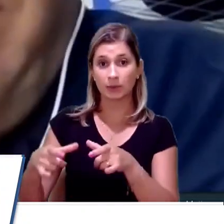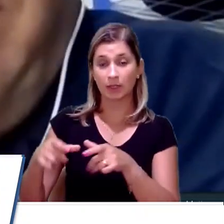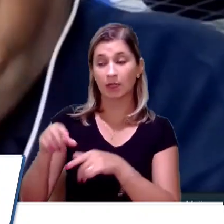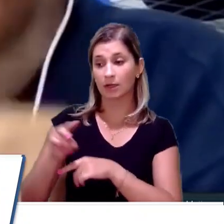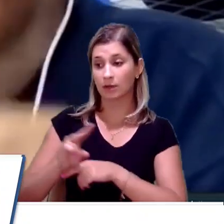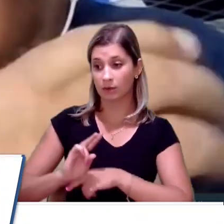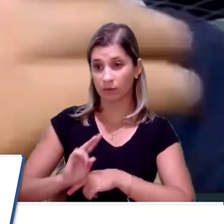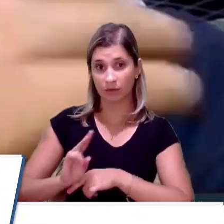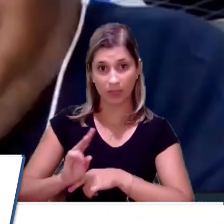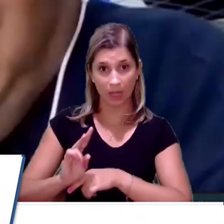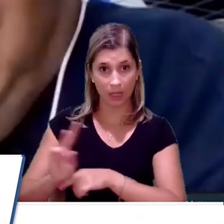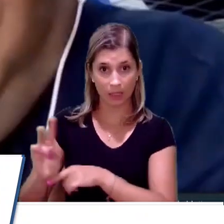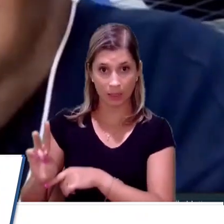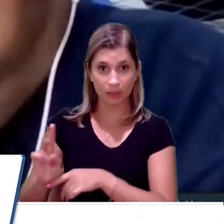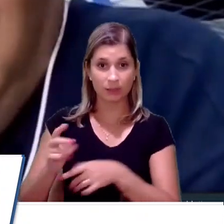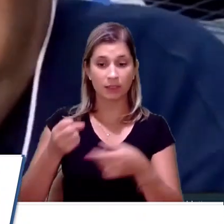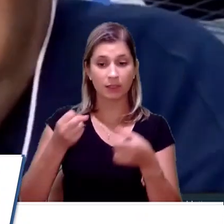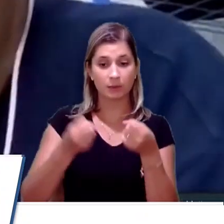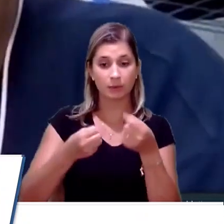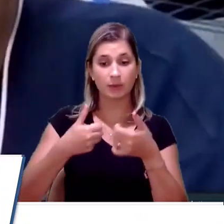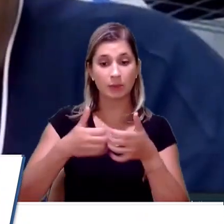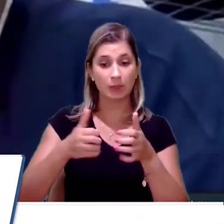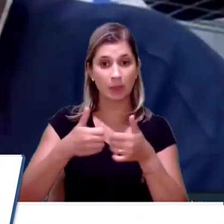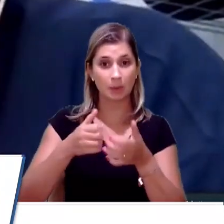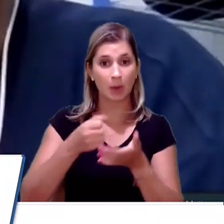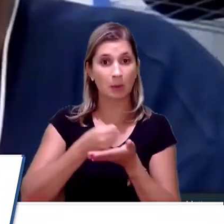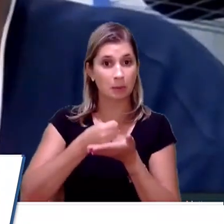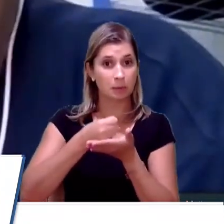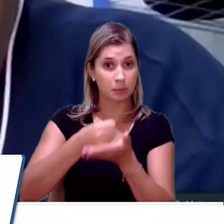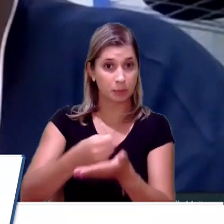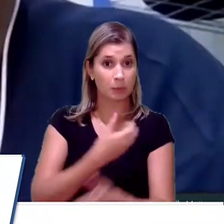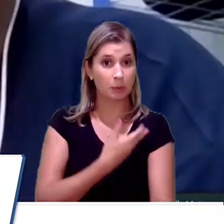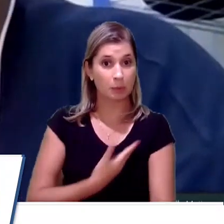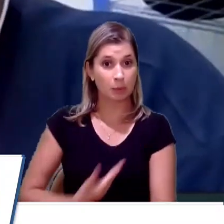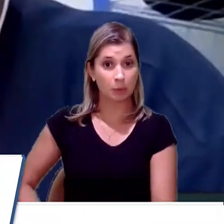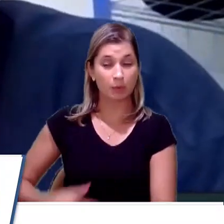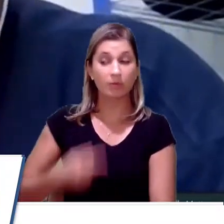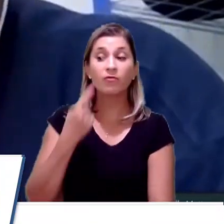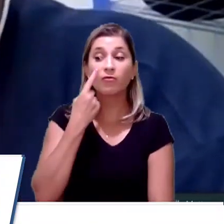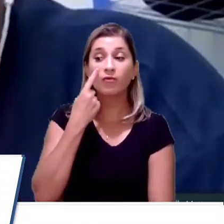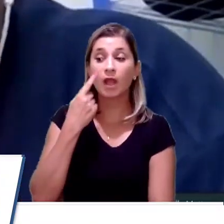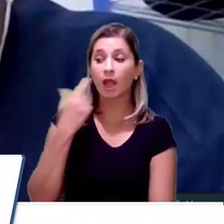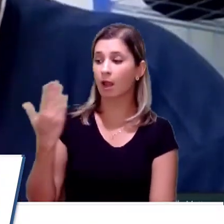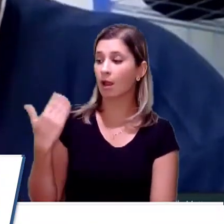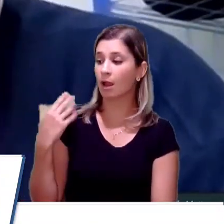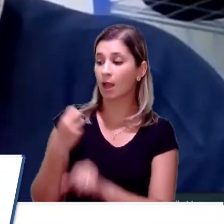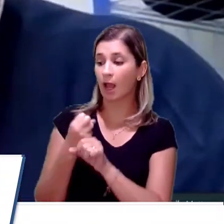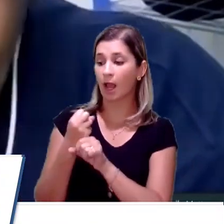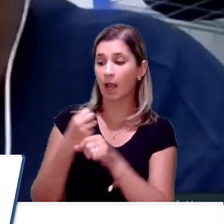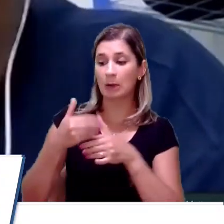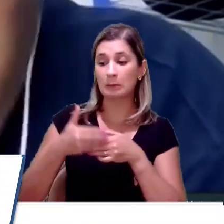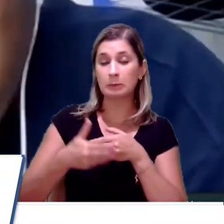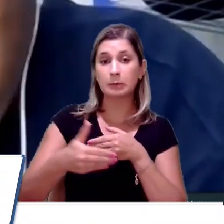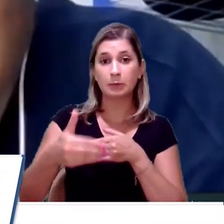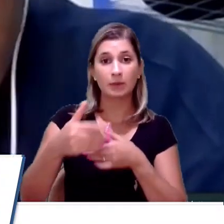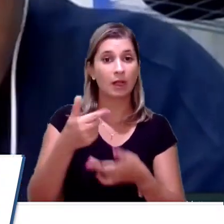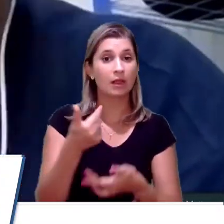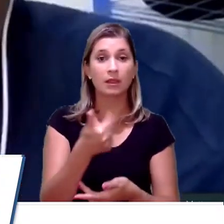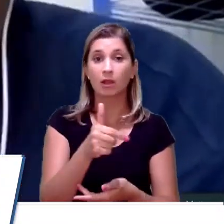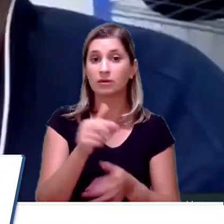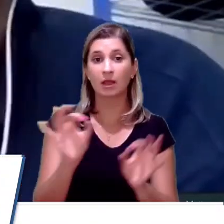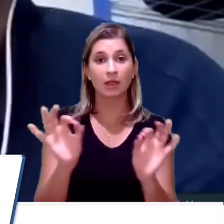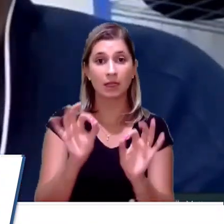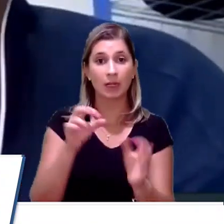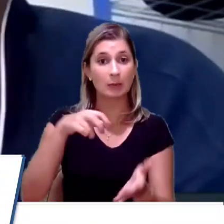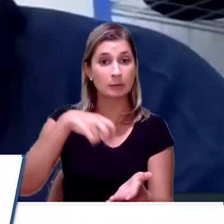e você vê no decorrer dos anos que não houve qualquer tipo de punição. Será que nunca ninguém caiu dentro